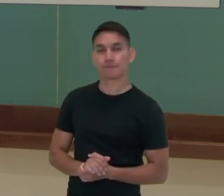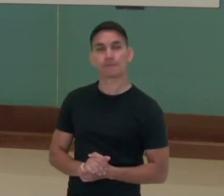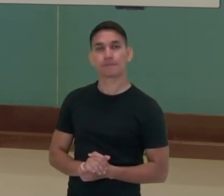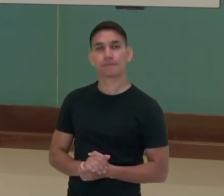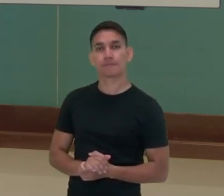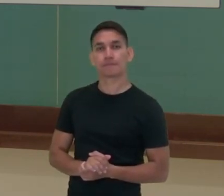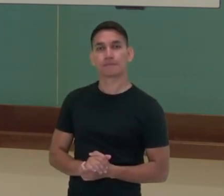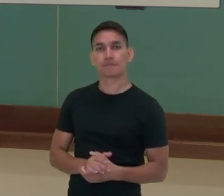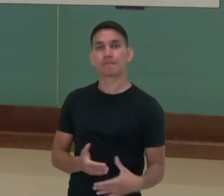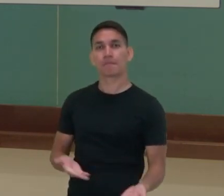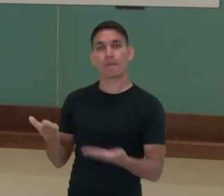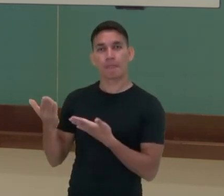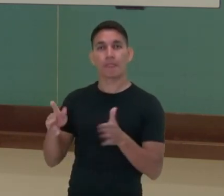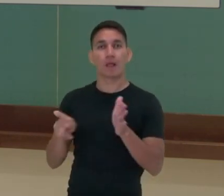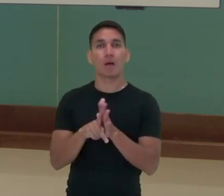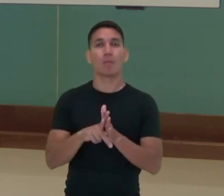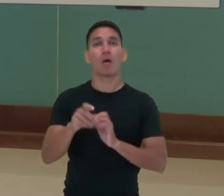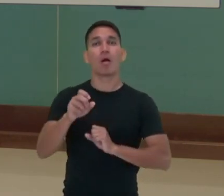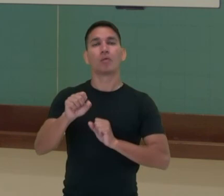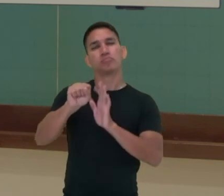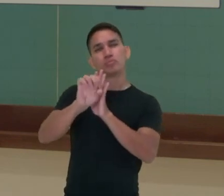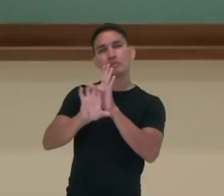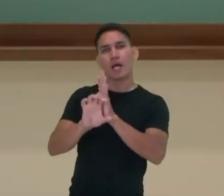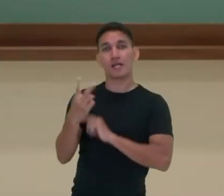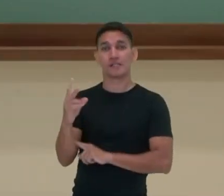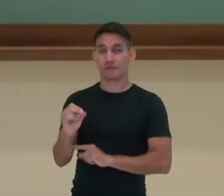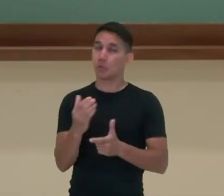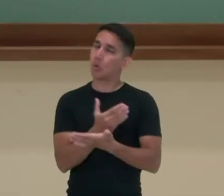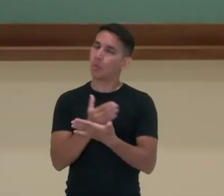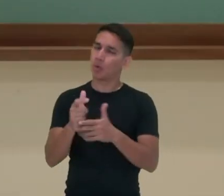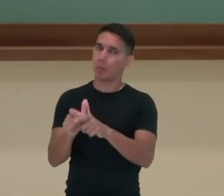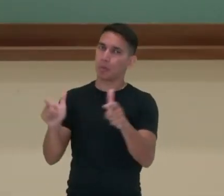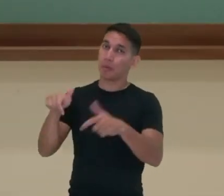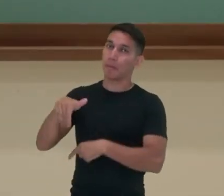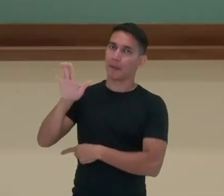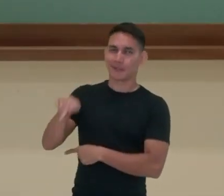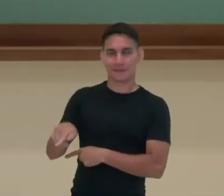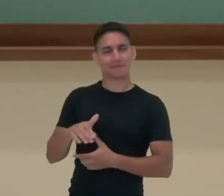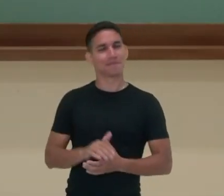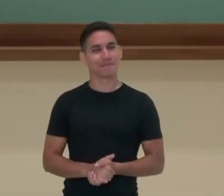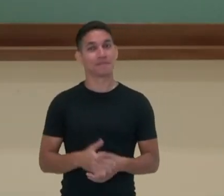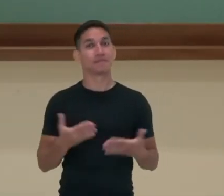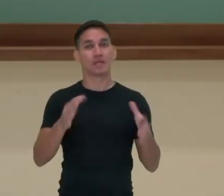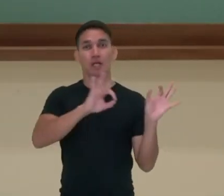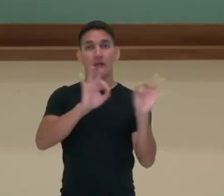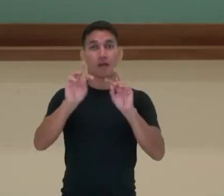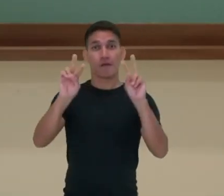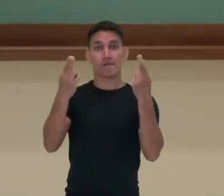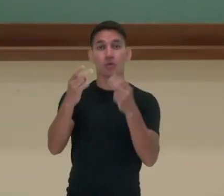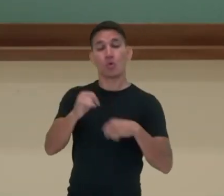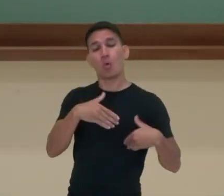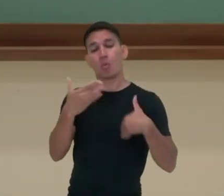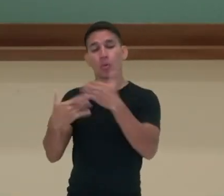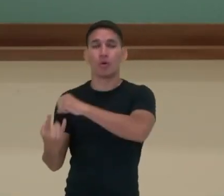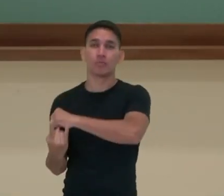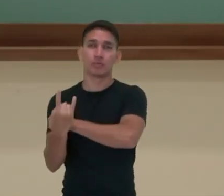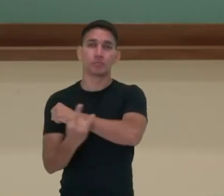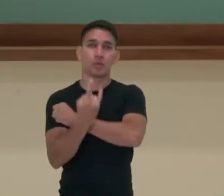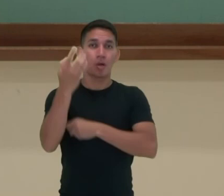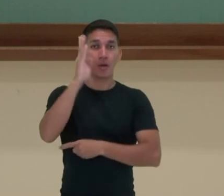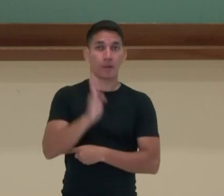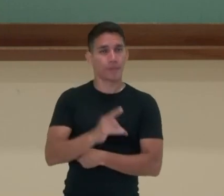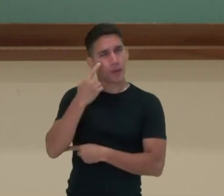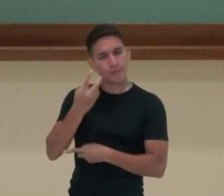bem, isso então a partir do século XX começou a se aumentar. Muito bem, então vocês viram aí, né, que o processo de urbanização no Brasil